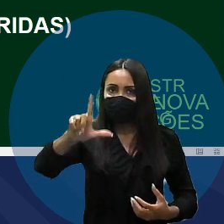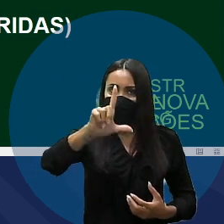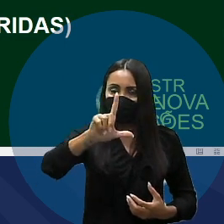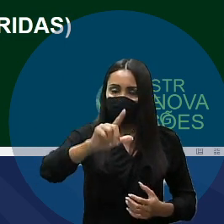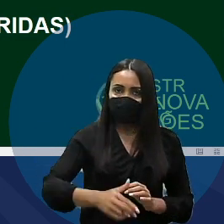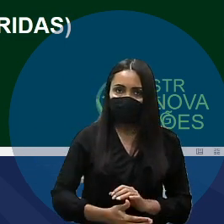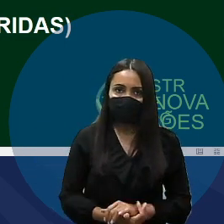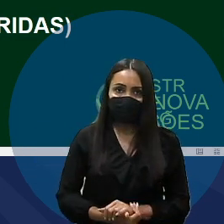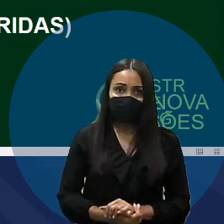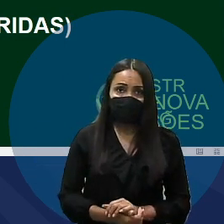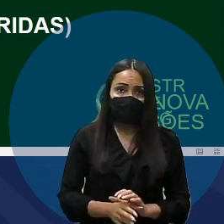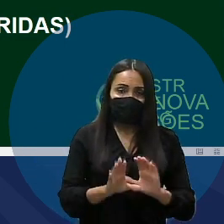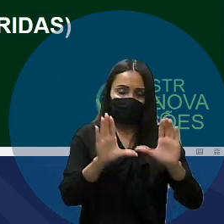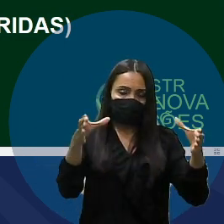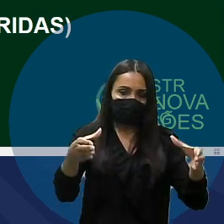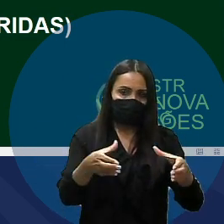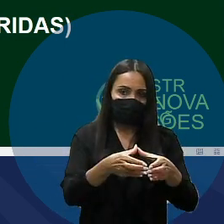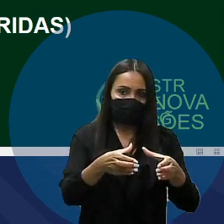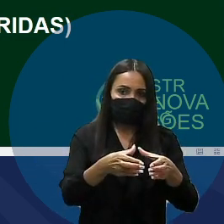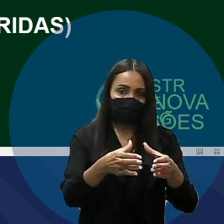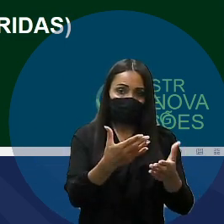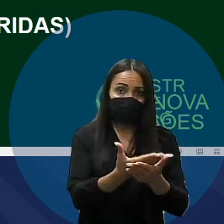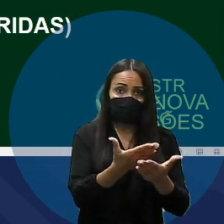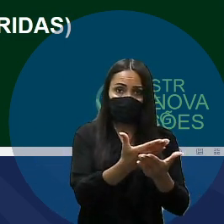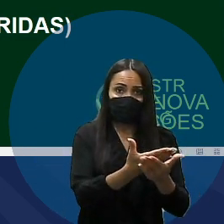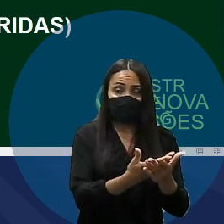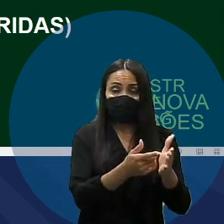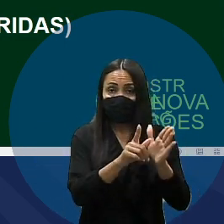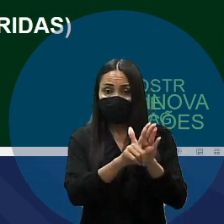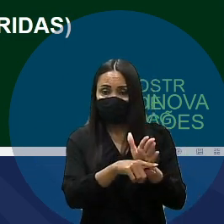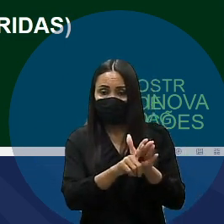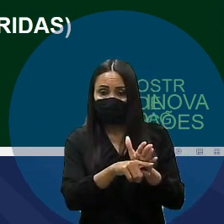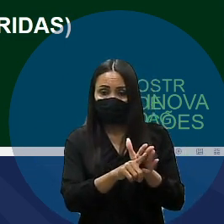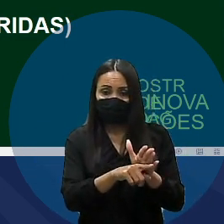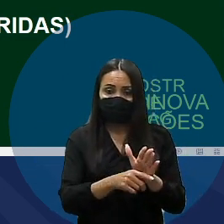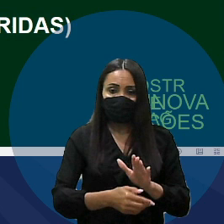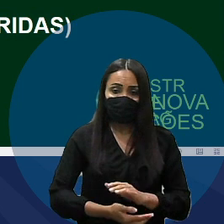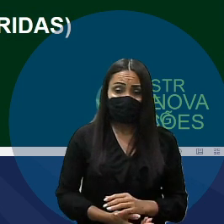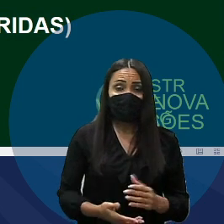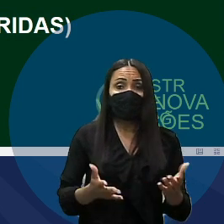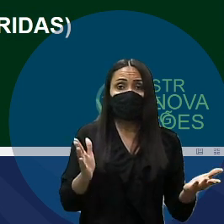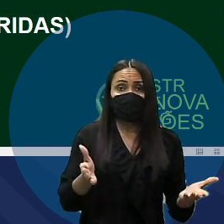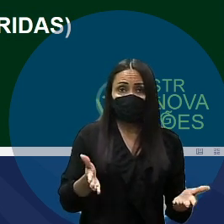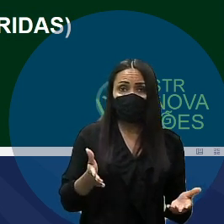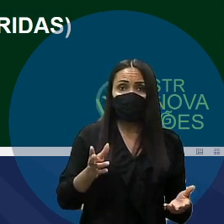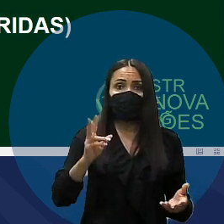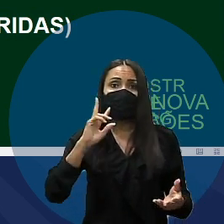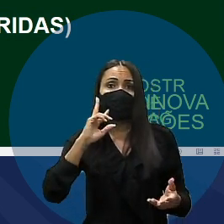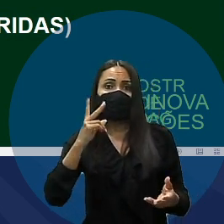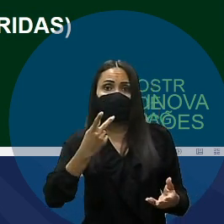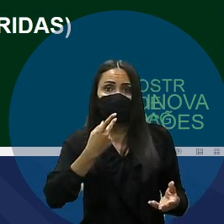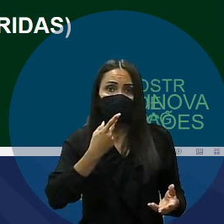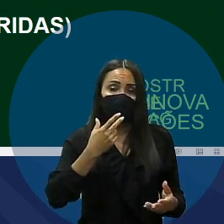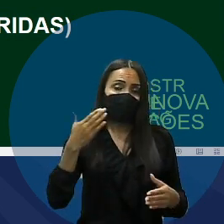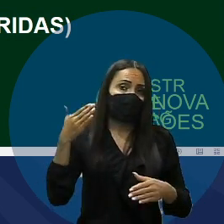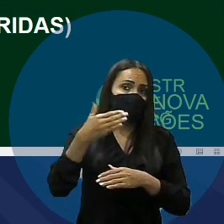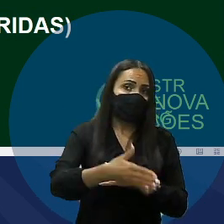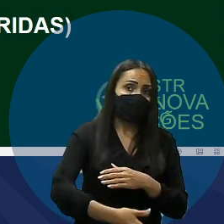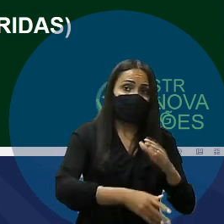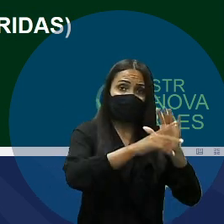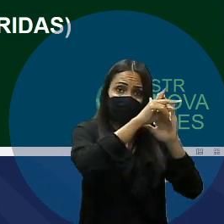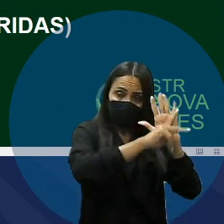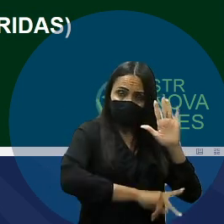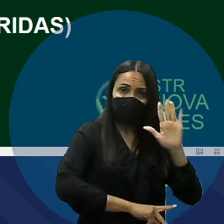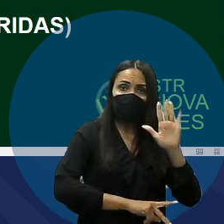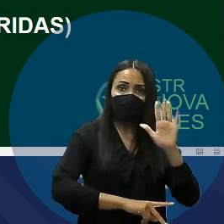de estudo de gênero é o Neg Fridas, que já tem um reconhecimento na comunidade, também faz parte desse projeto, porque